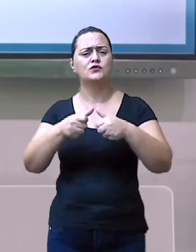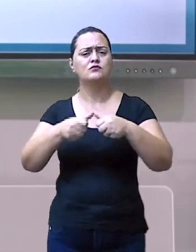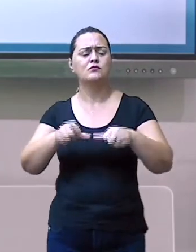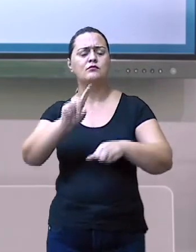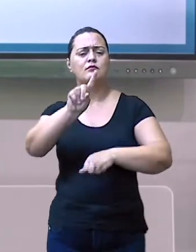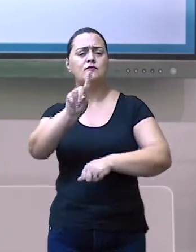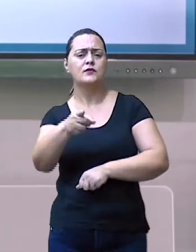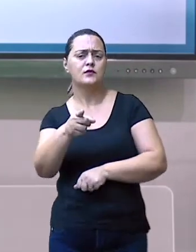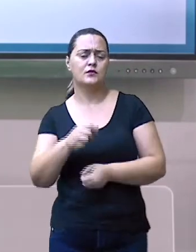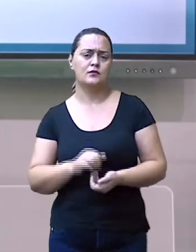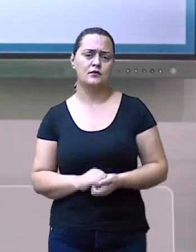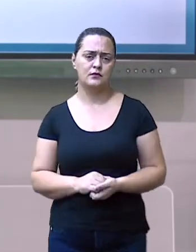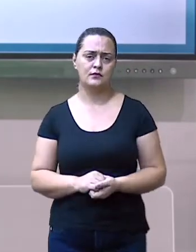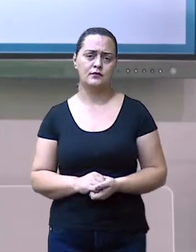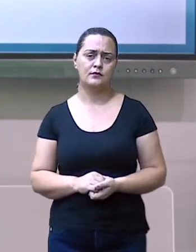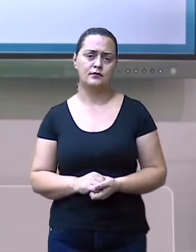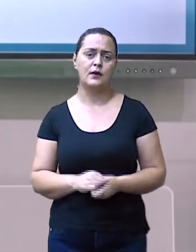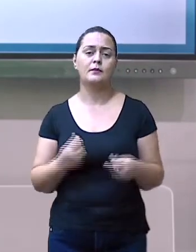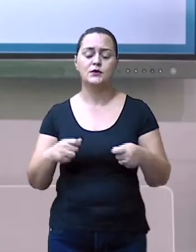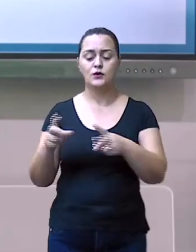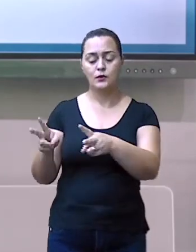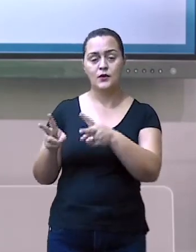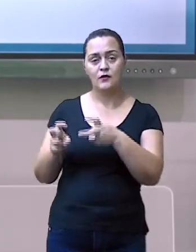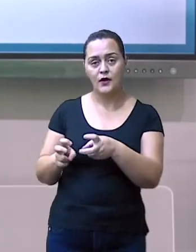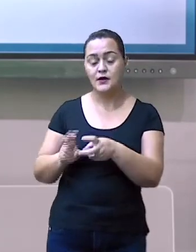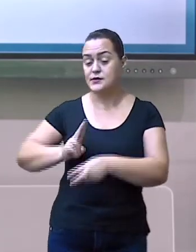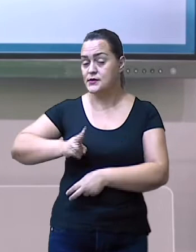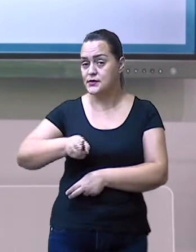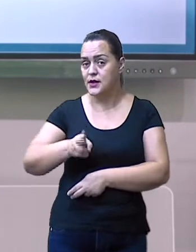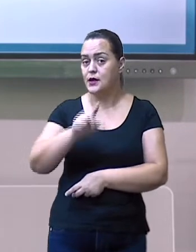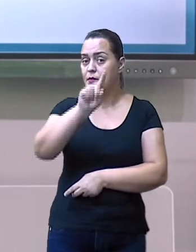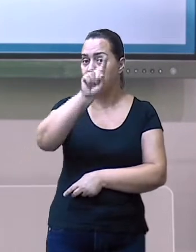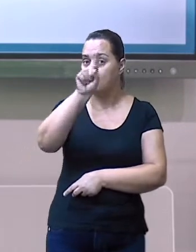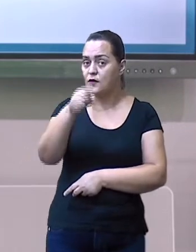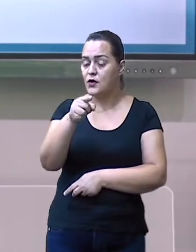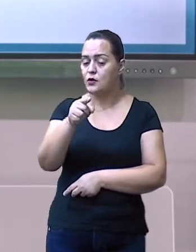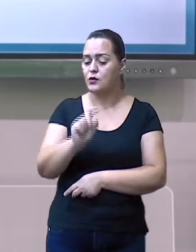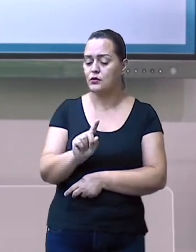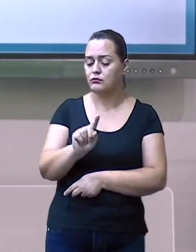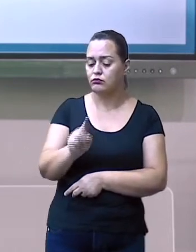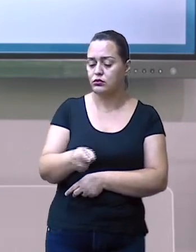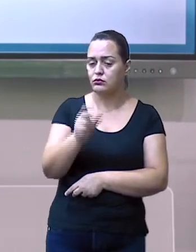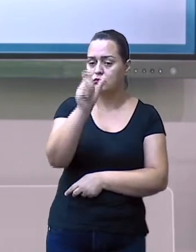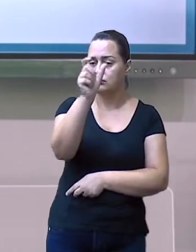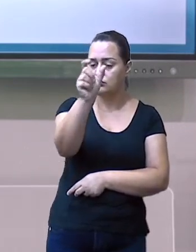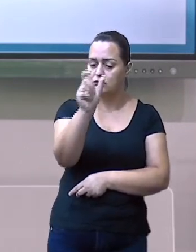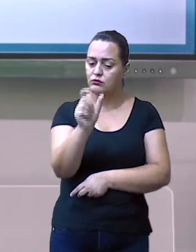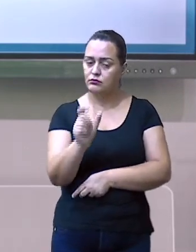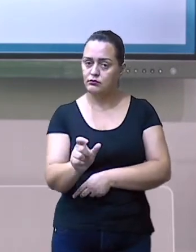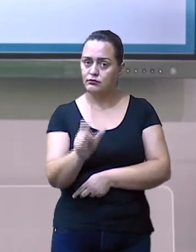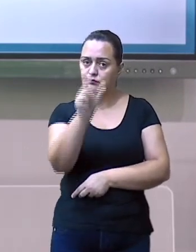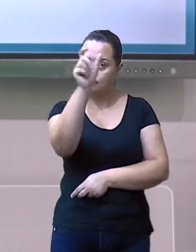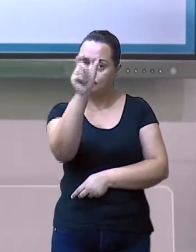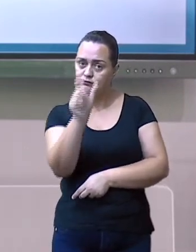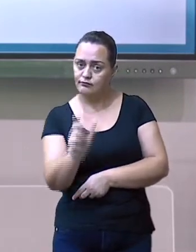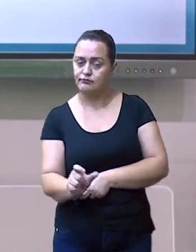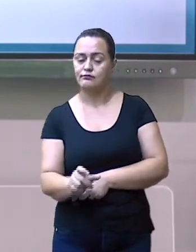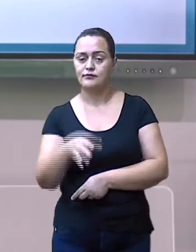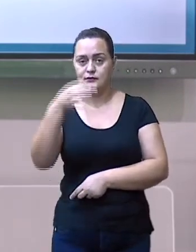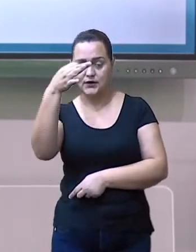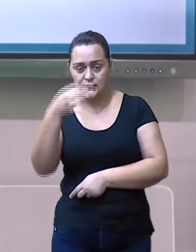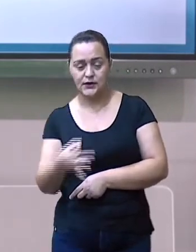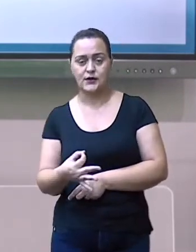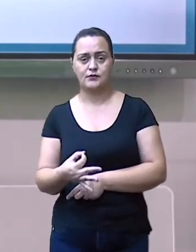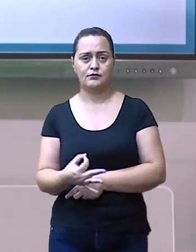menos algarismos do que os outros, que nós vamos ver um pouquinho mais à frente o que fazer quando isso acontecer.